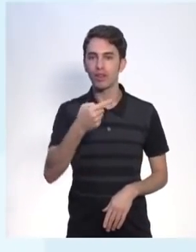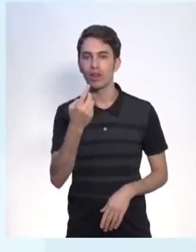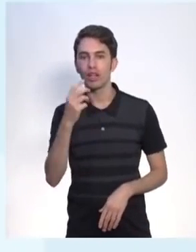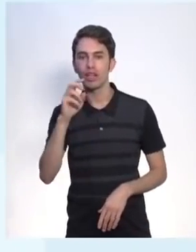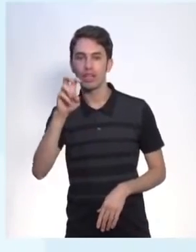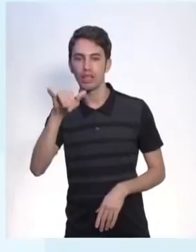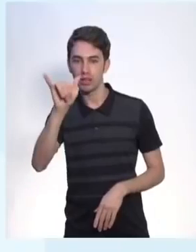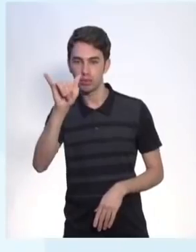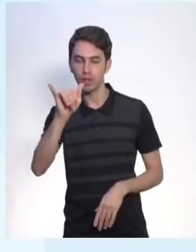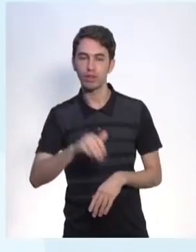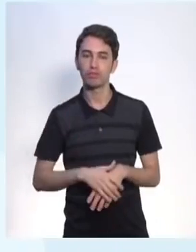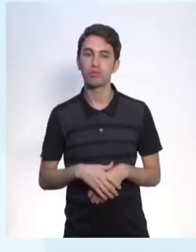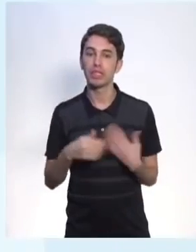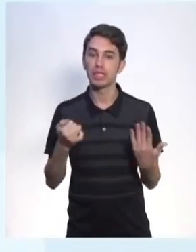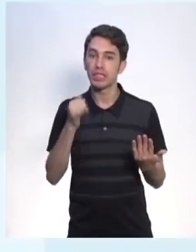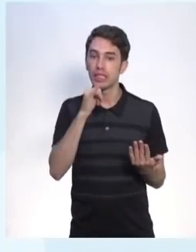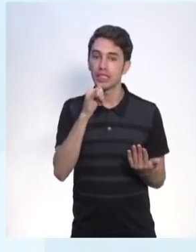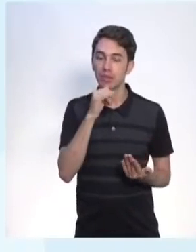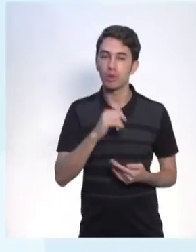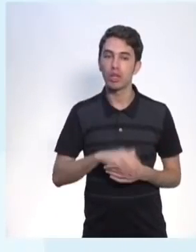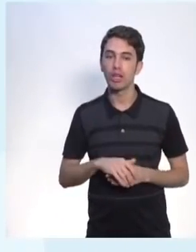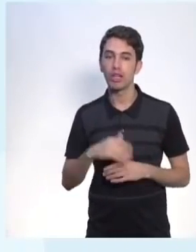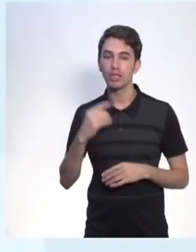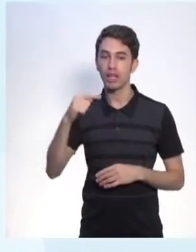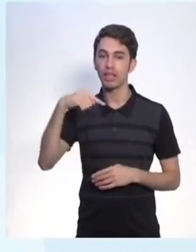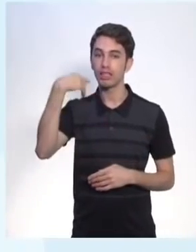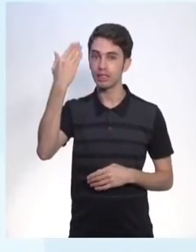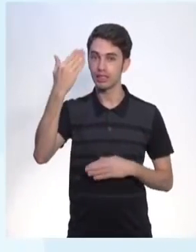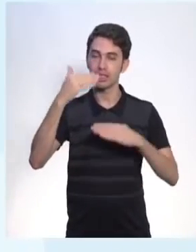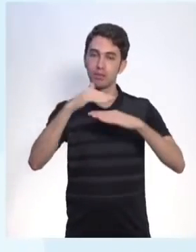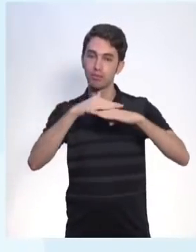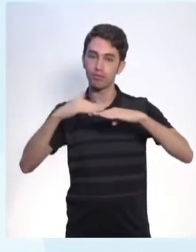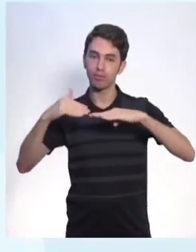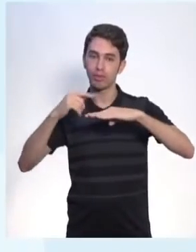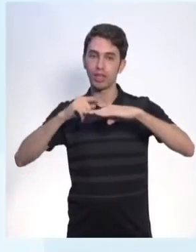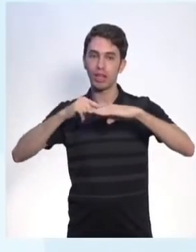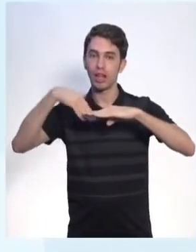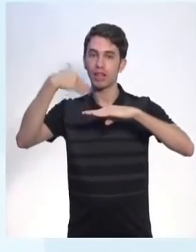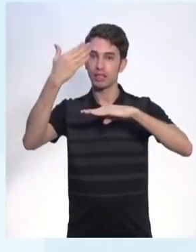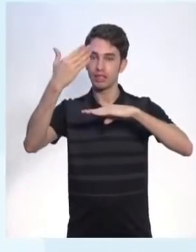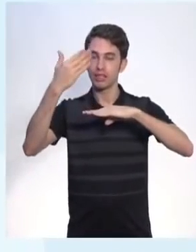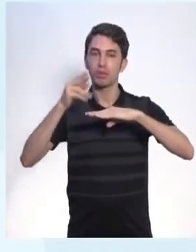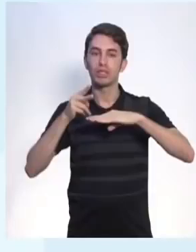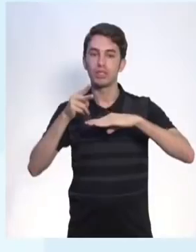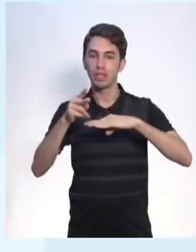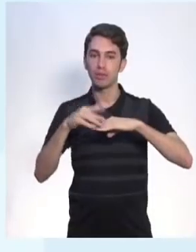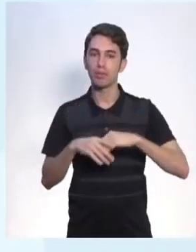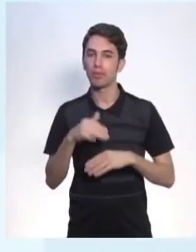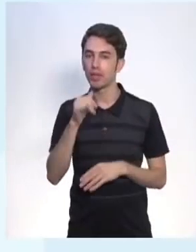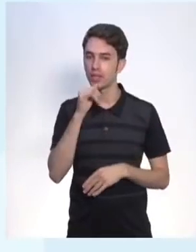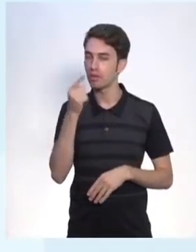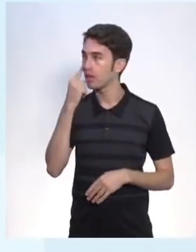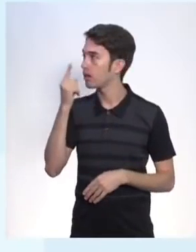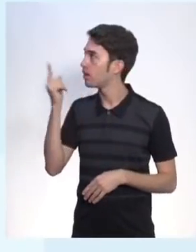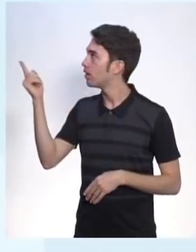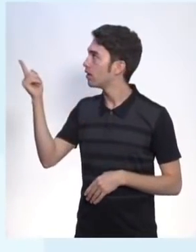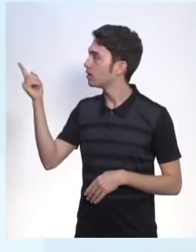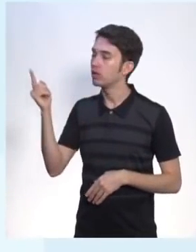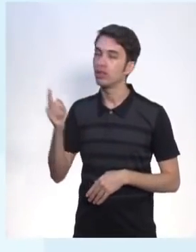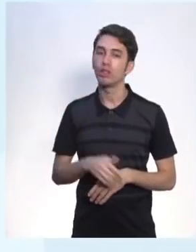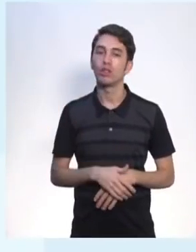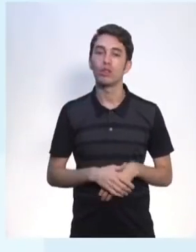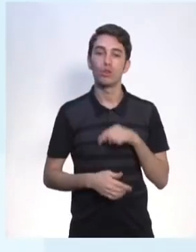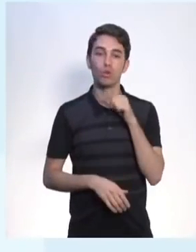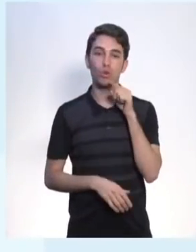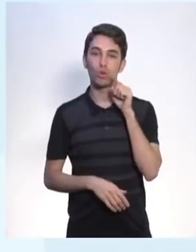uma determinada reta, no caso aí tanto x quanto y, um dos valores, ó, vou colocar até em cima desse aqui, ó, um